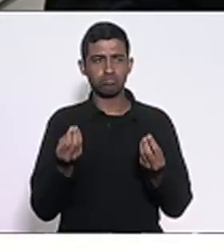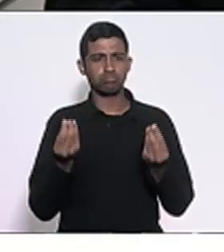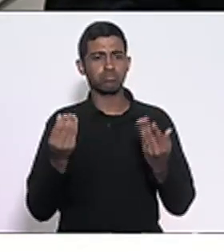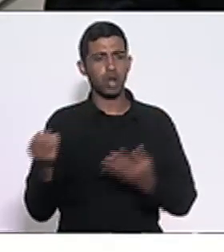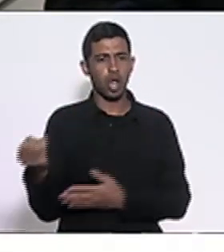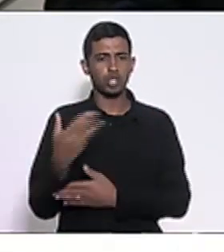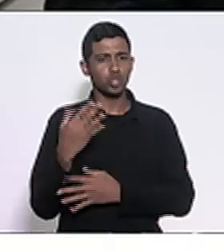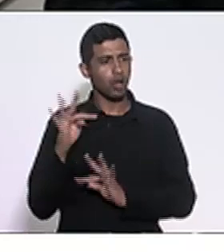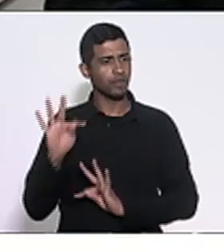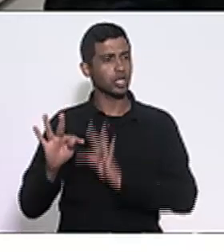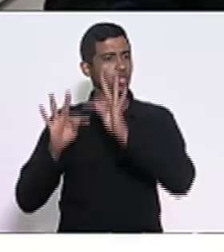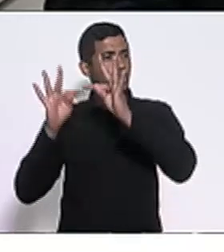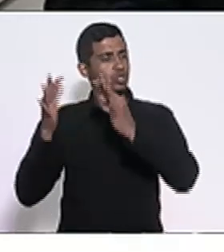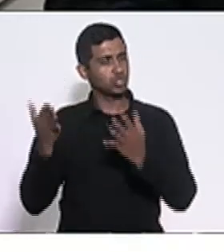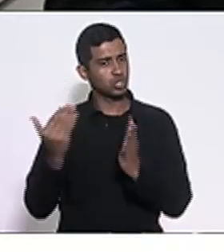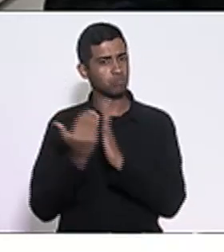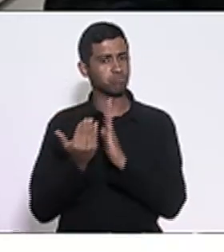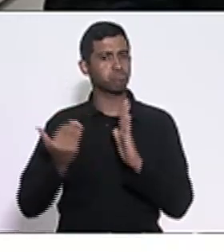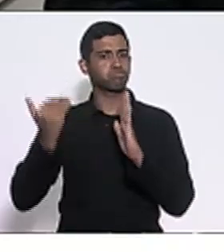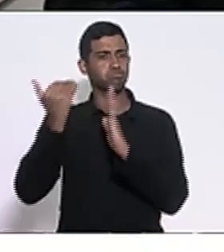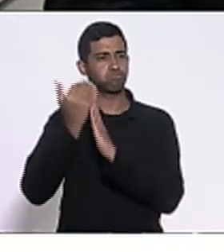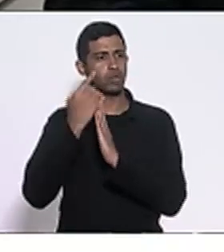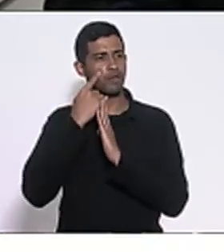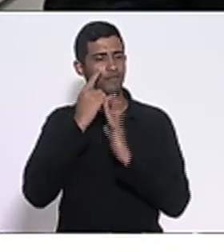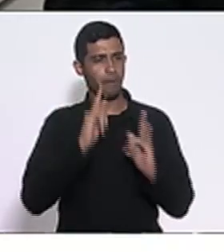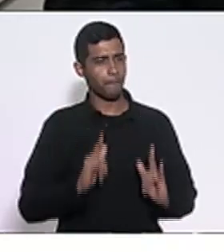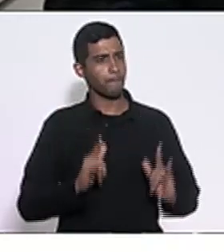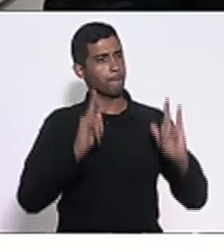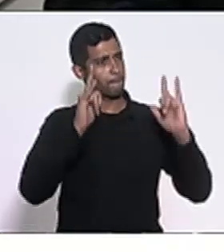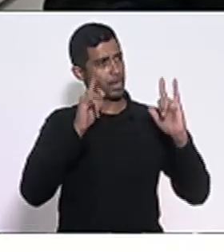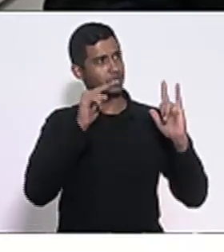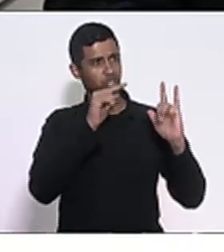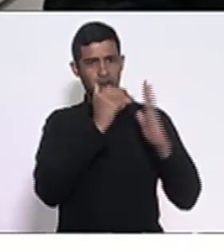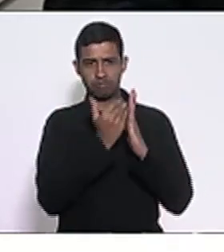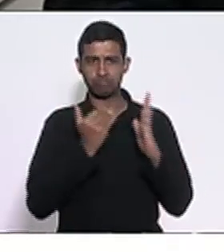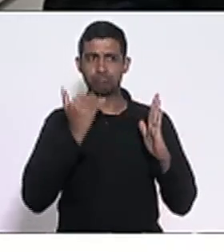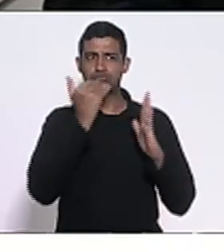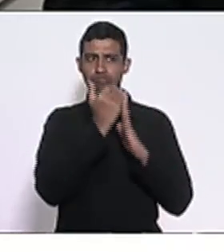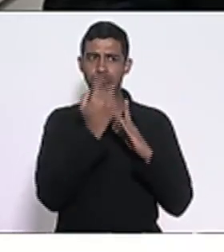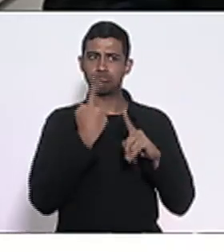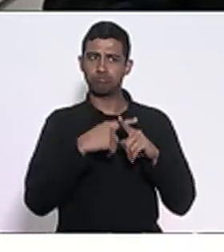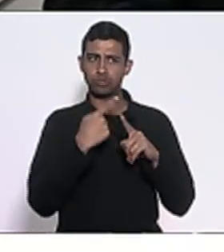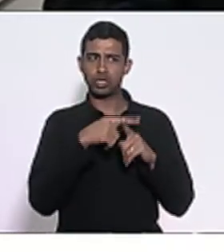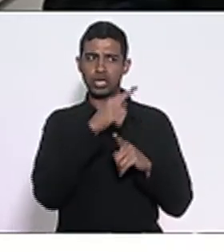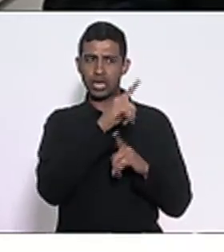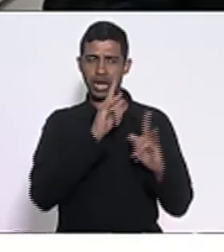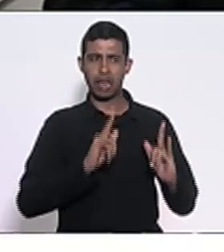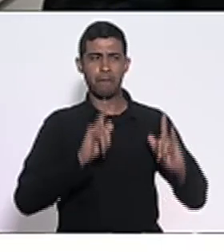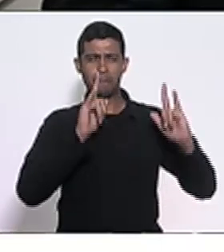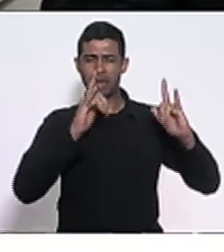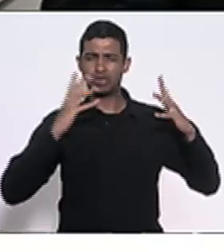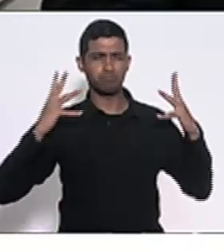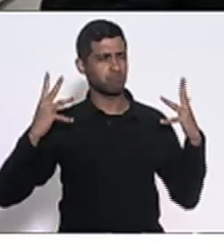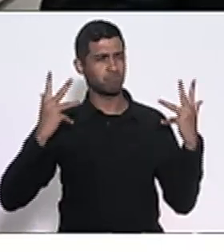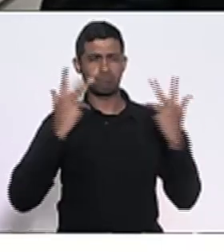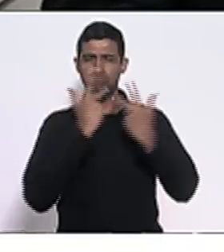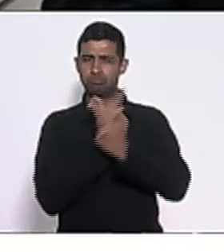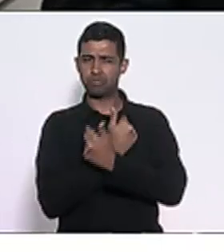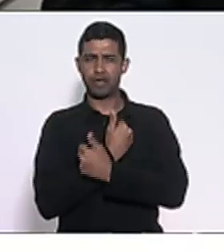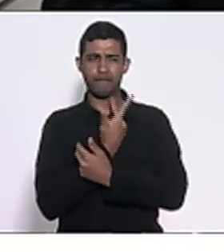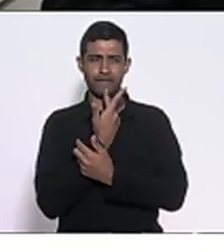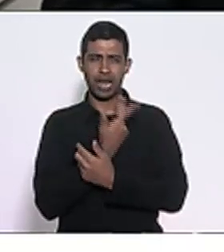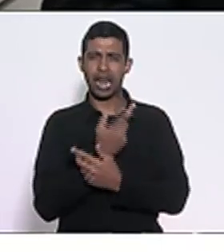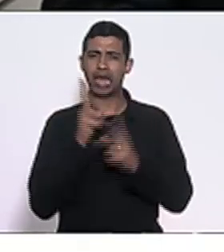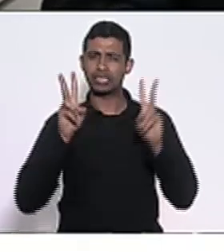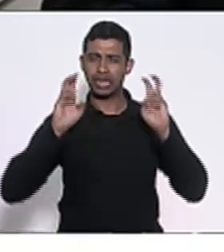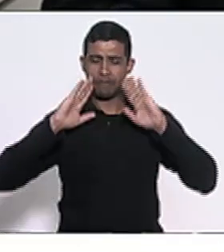uma tecnologia mais avançada para um prédio avançado, porque aquele prédio realmente é um prédio espetacular em termos de